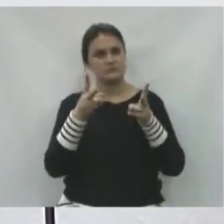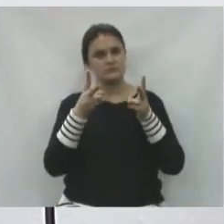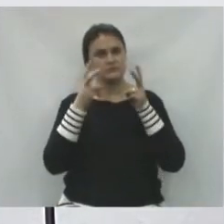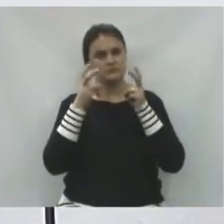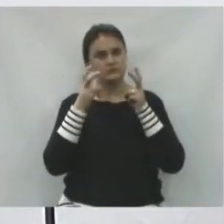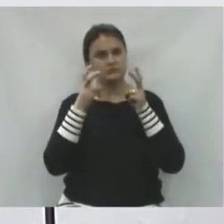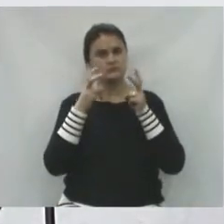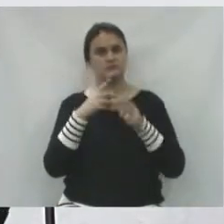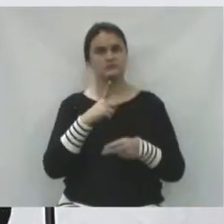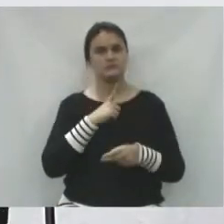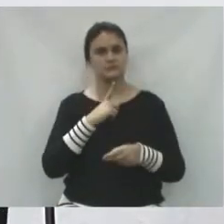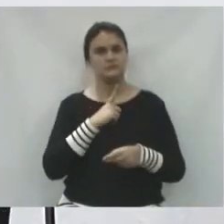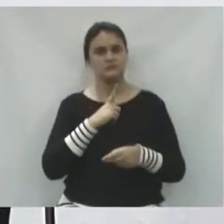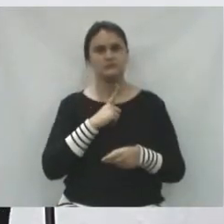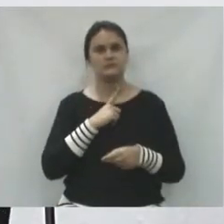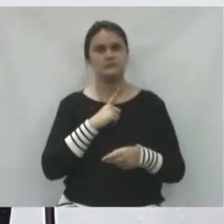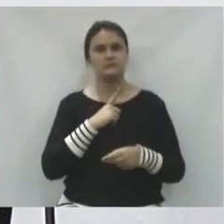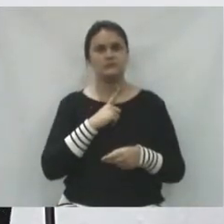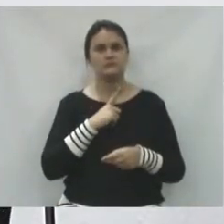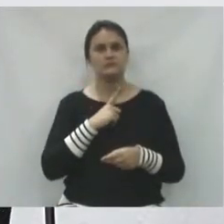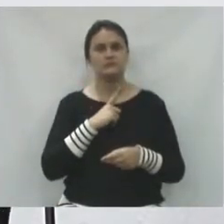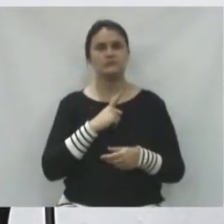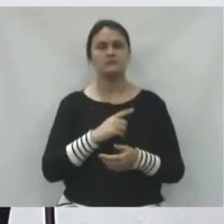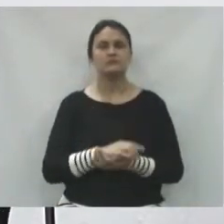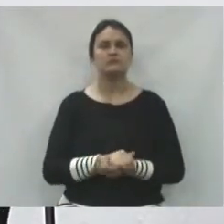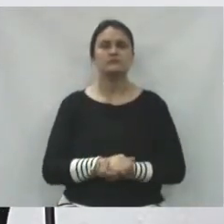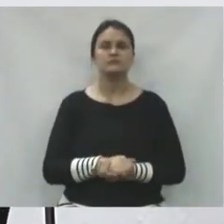rever e estar